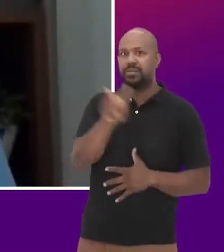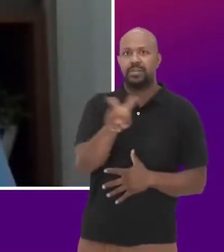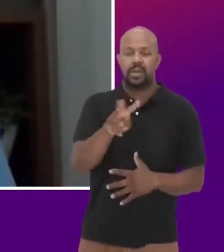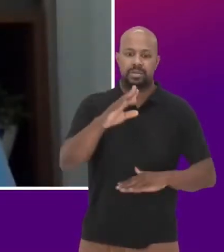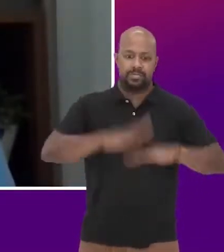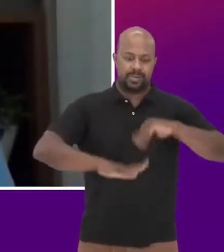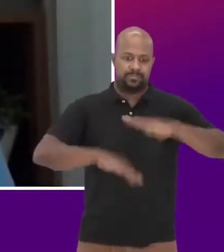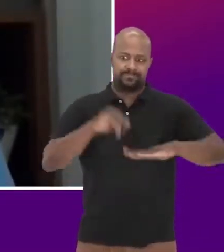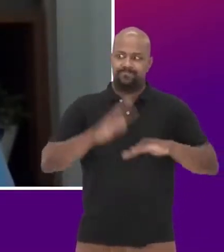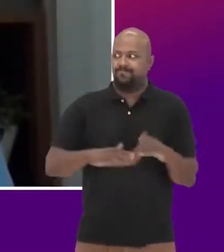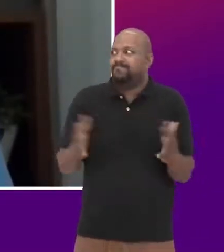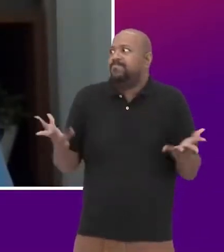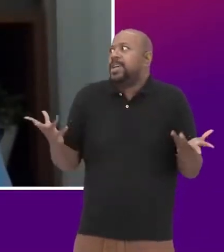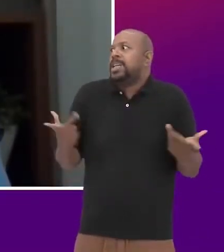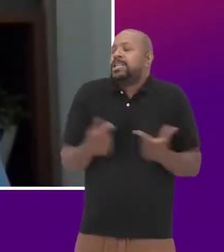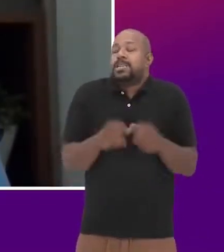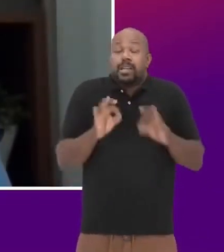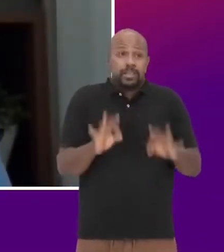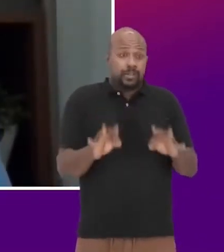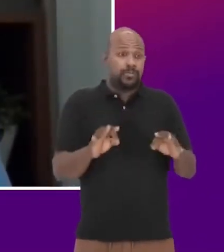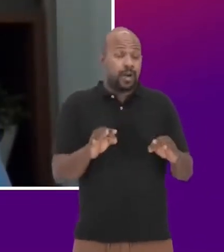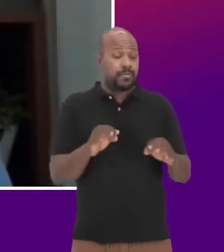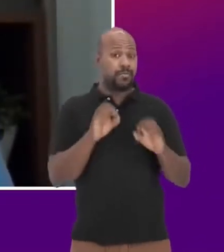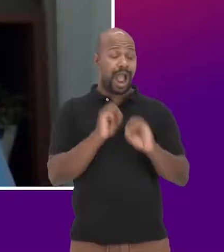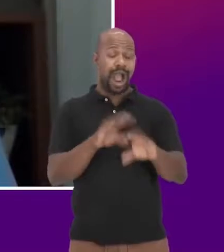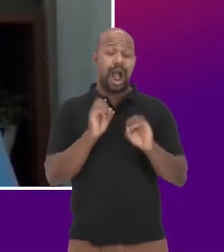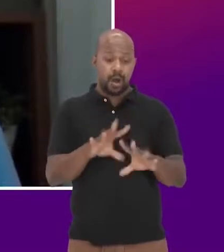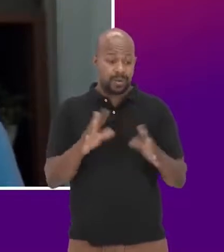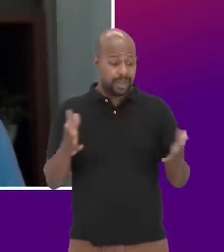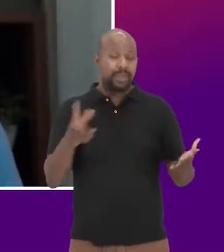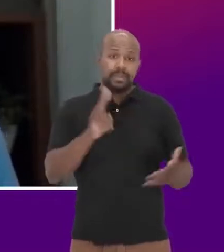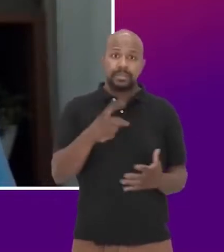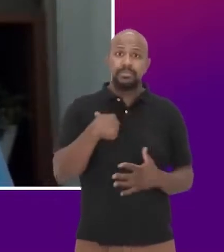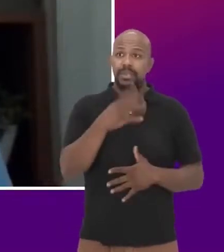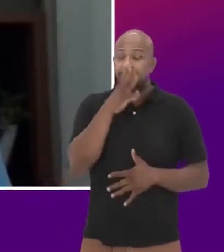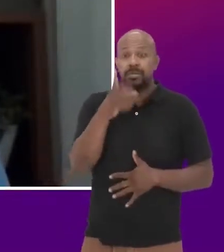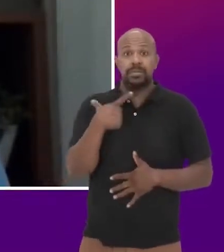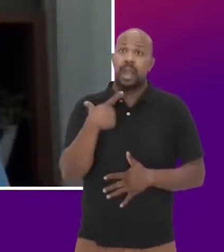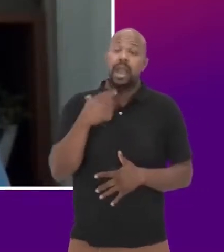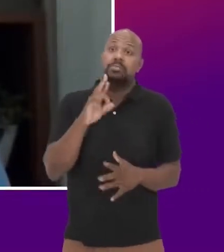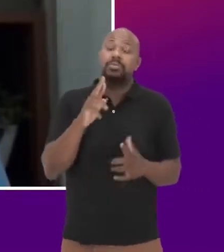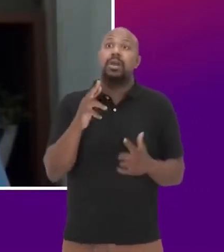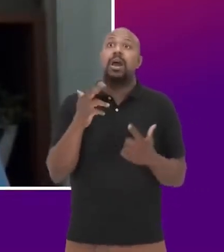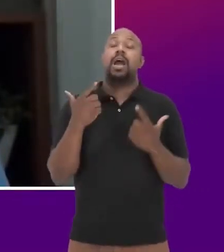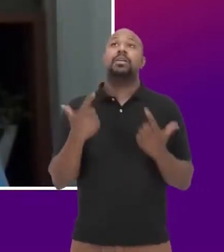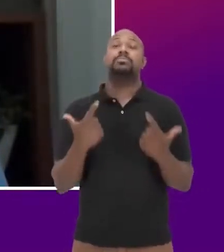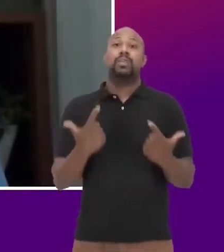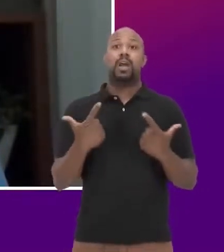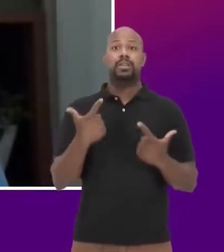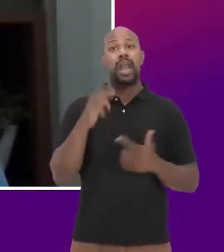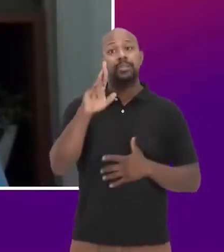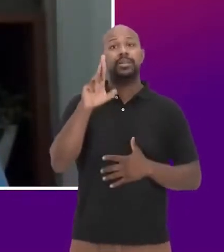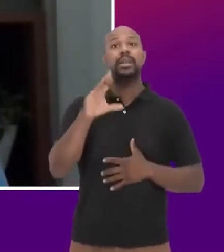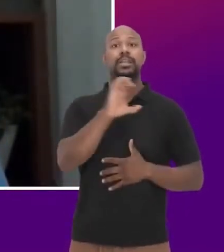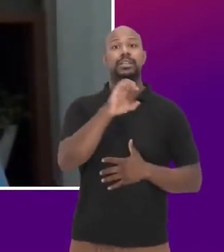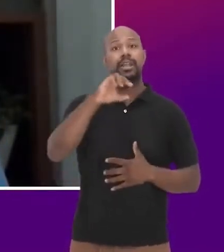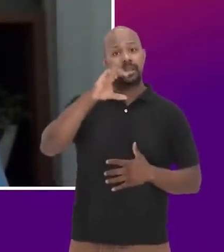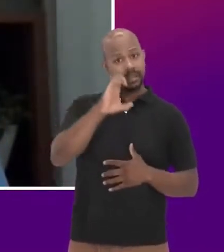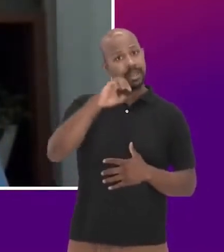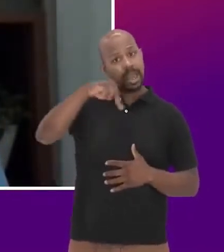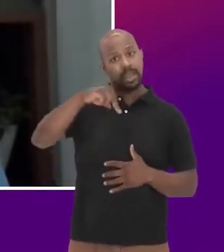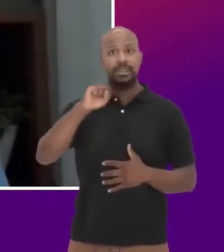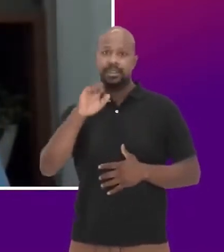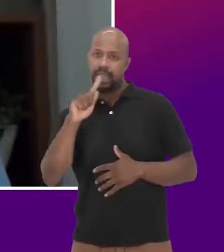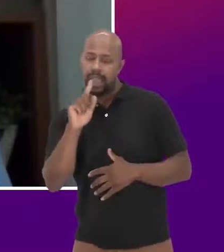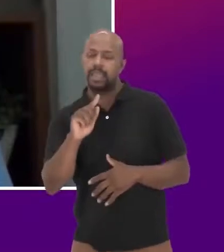2 profissionais brilhantes. Eu acho que foi uma aula, e eu sinto satisfação em estar representando a CCM nesse painel. E eu acho que,